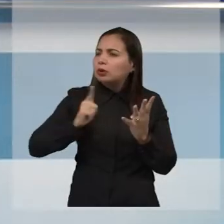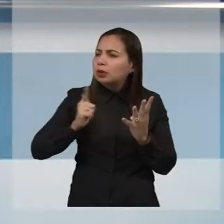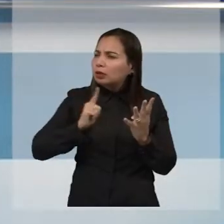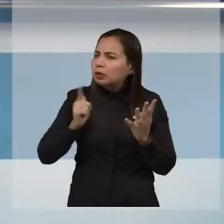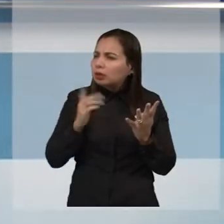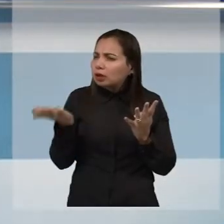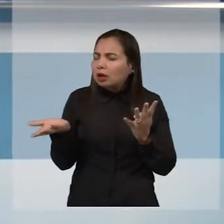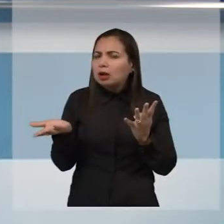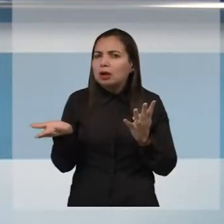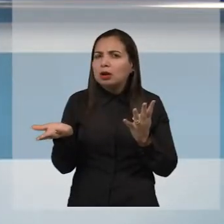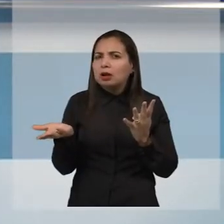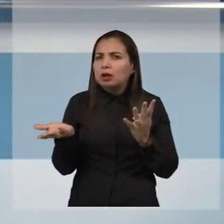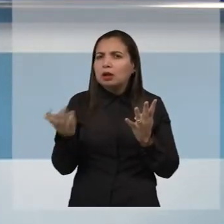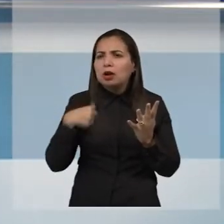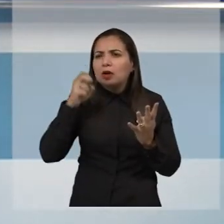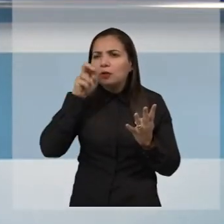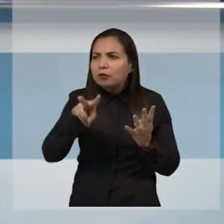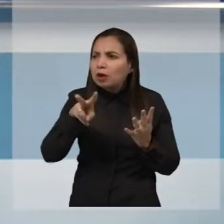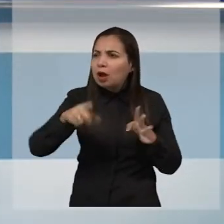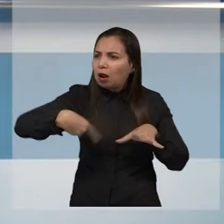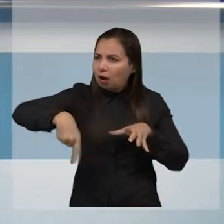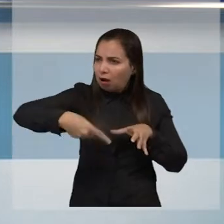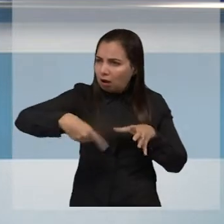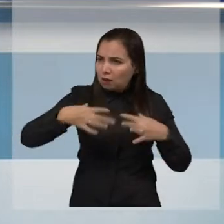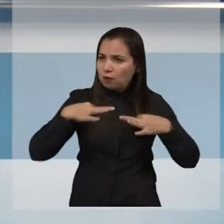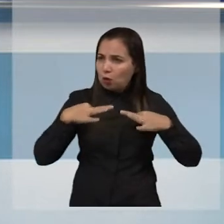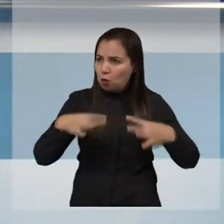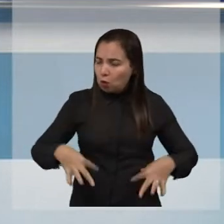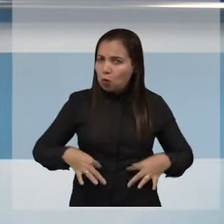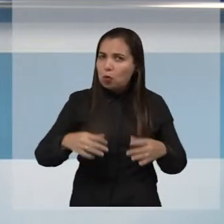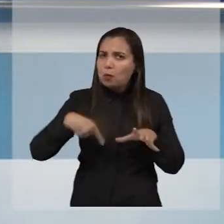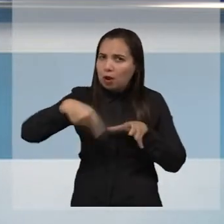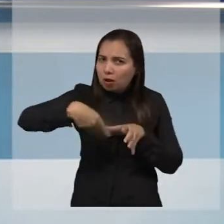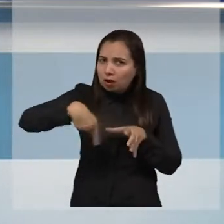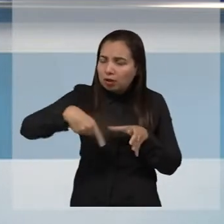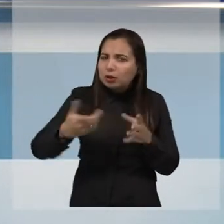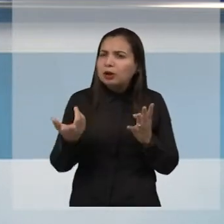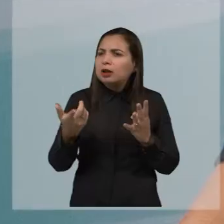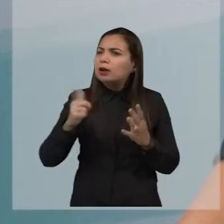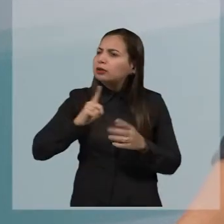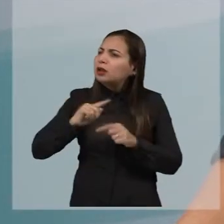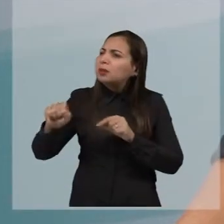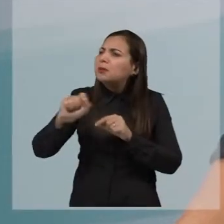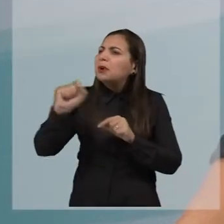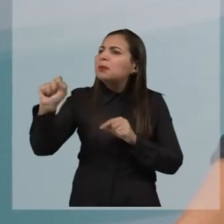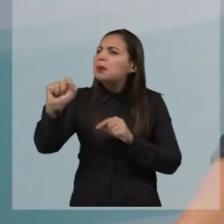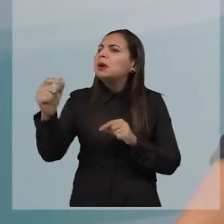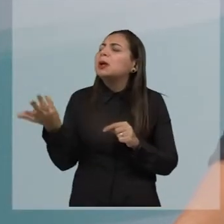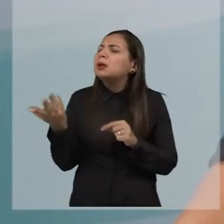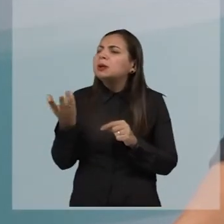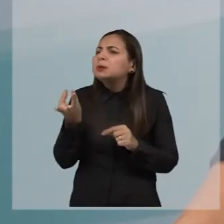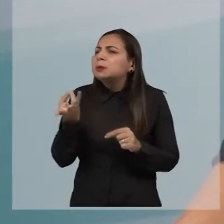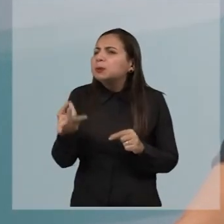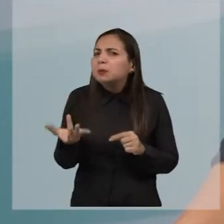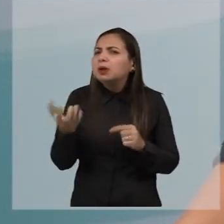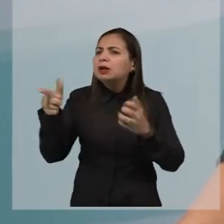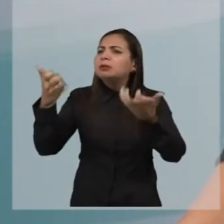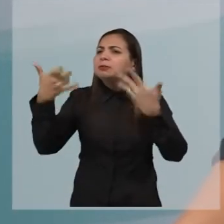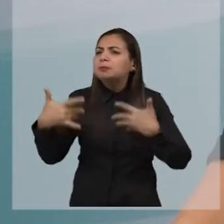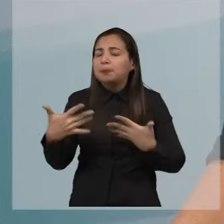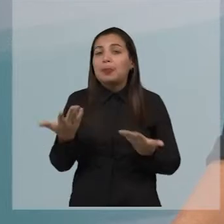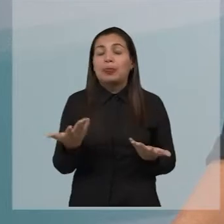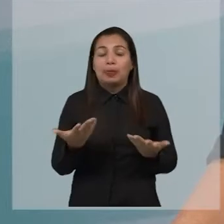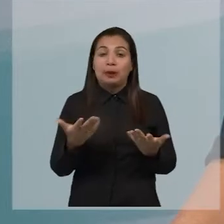de coisas. Eu vi lavanderia. Quais são as áreas? Eu vi muitas além atividades. Das que